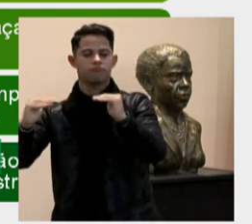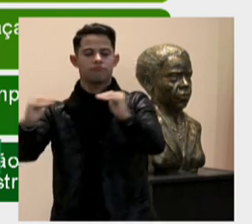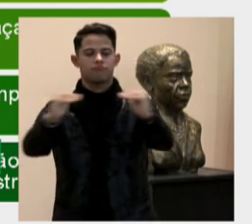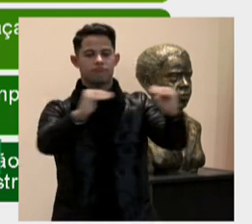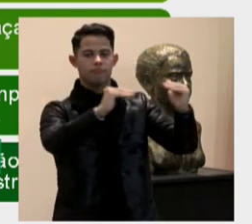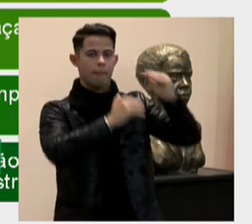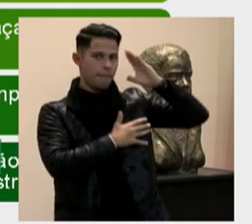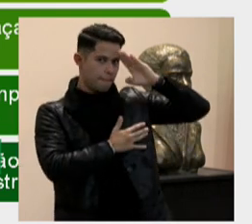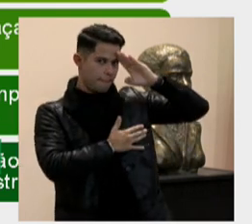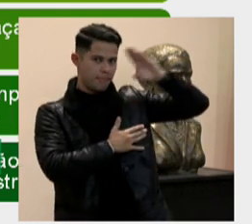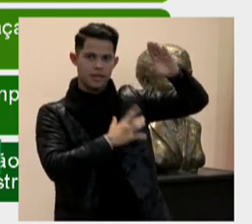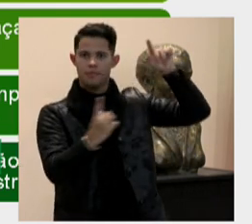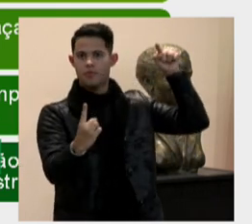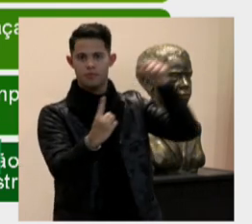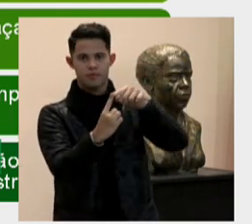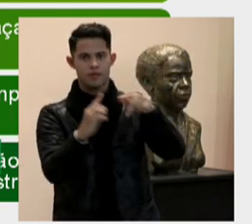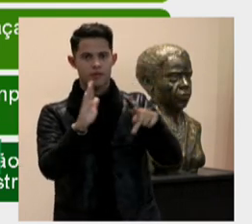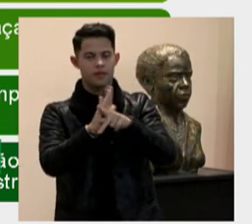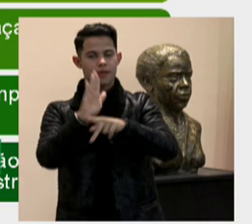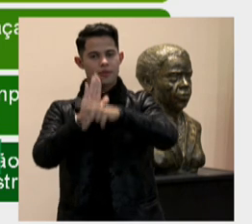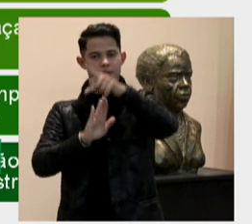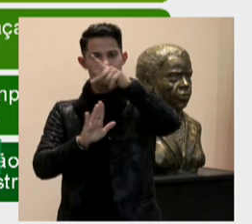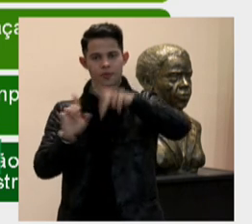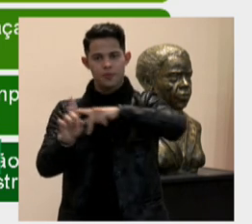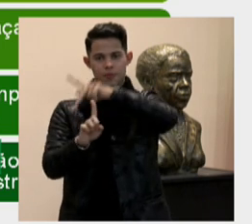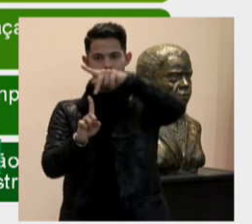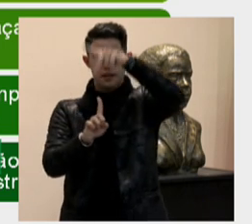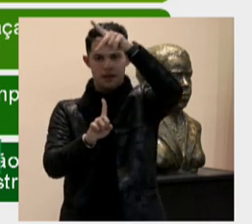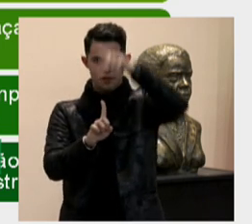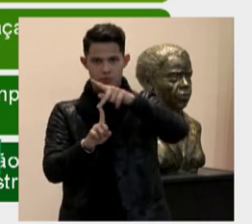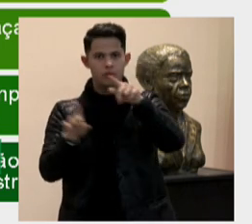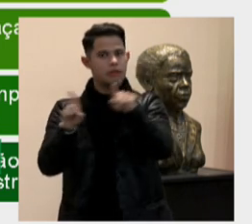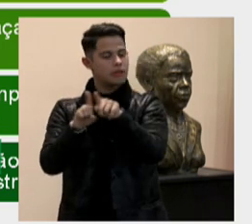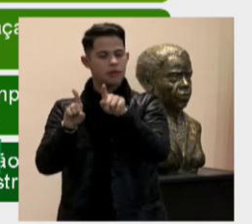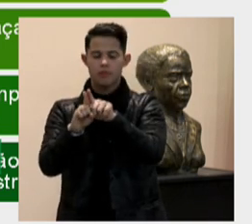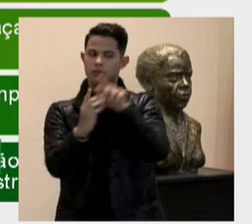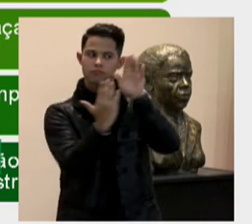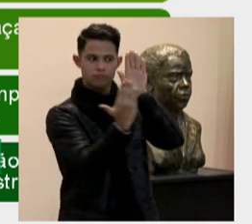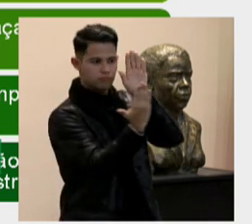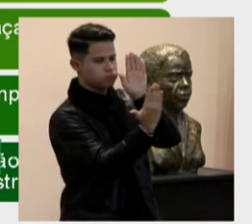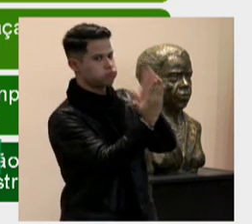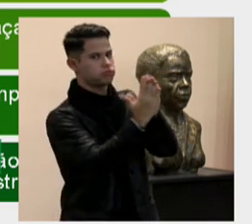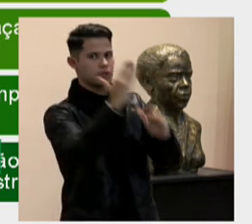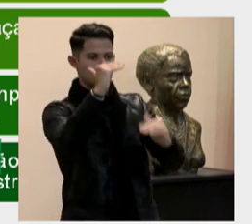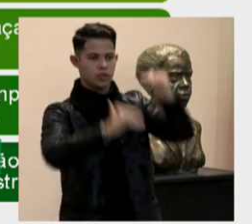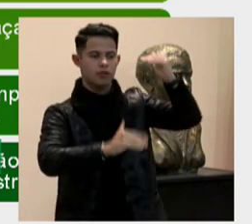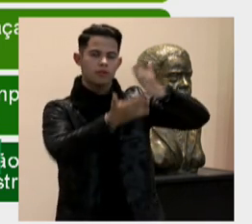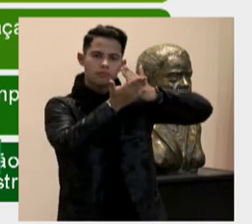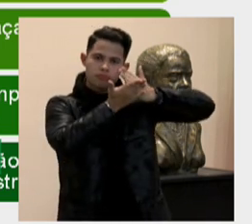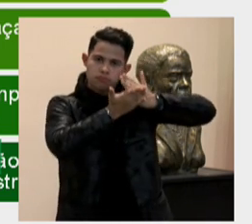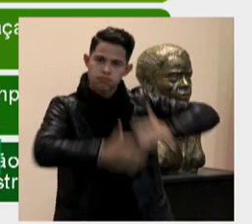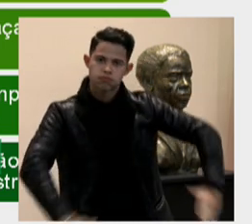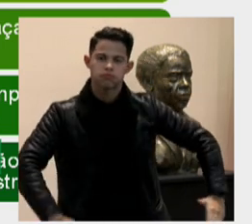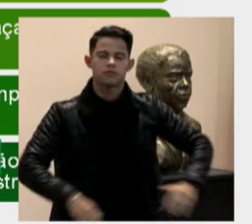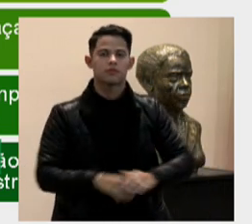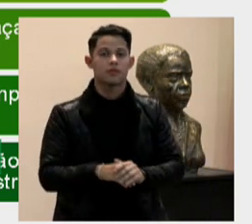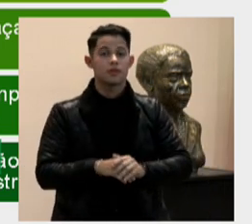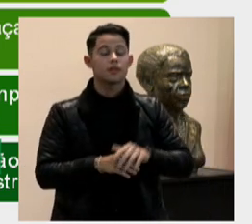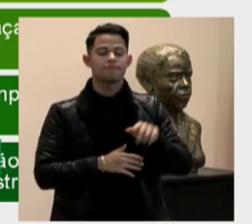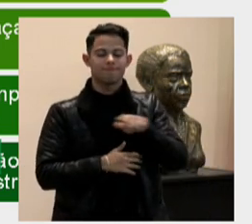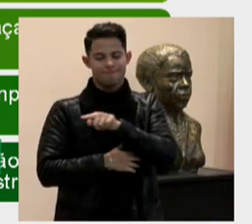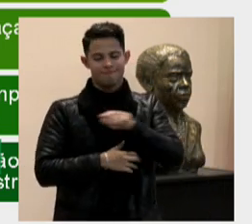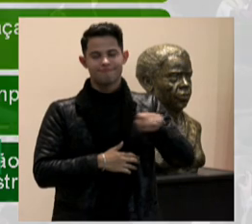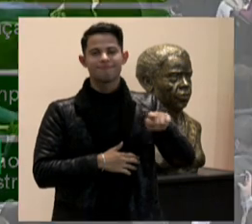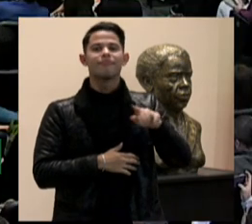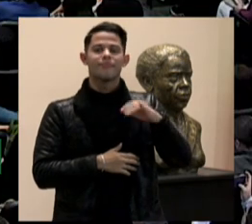objetivos do plano e, com isso, o enfrentamento das desigualdades. Então, isso é muito importante para nós, eu acho